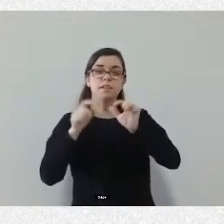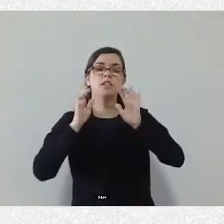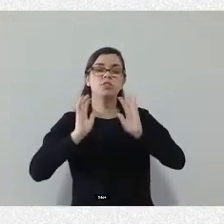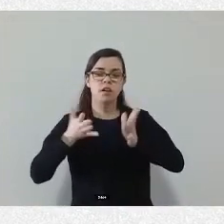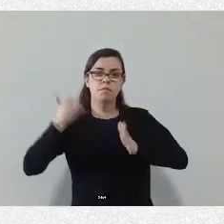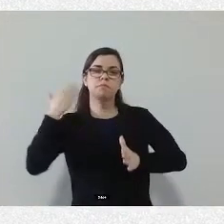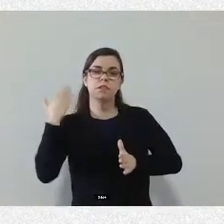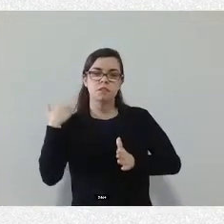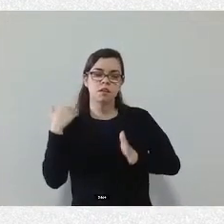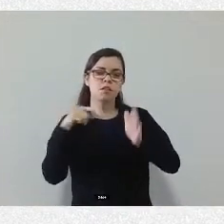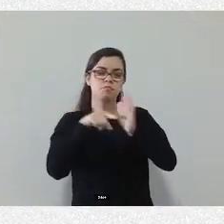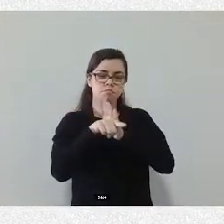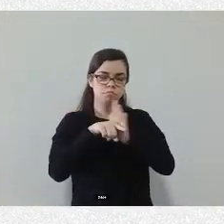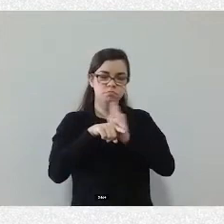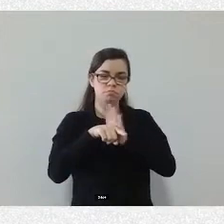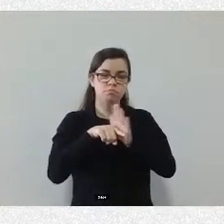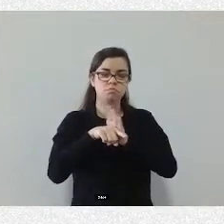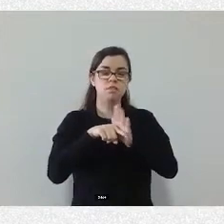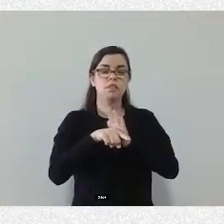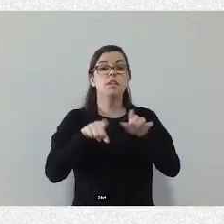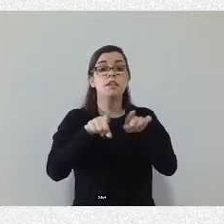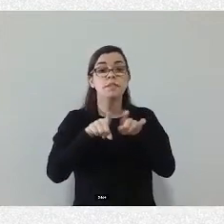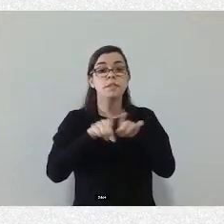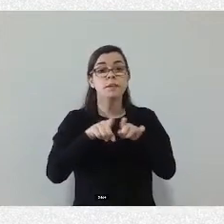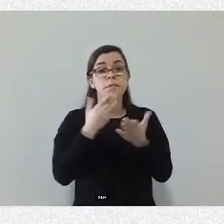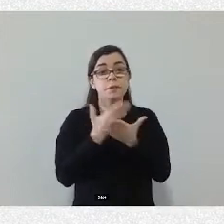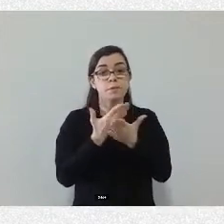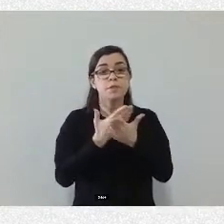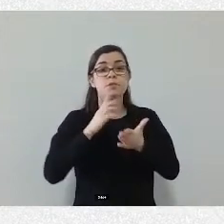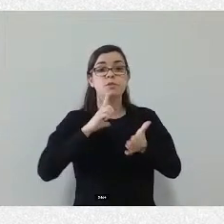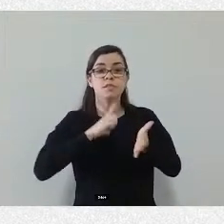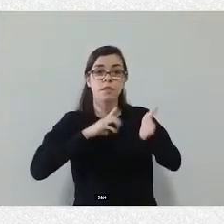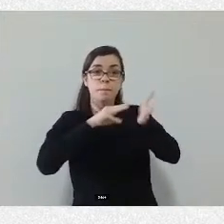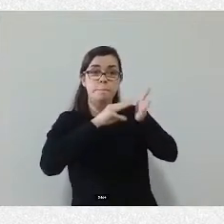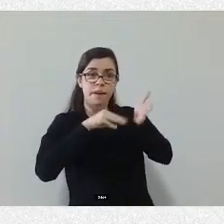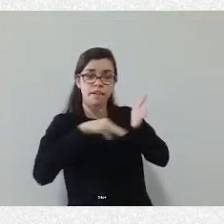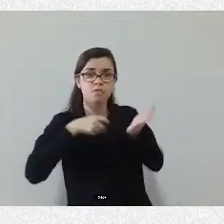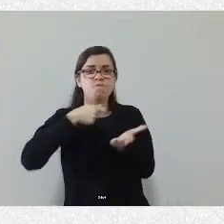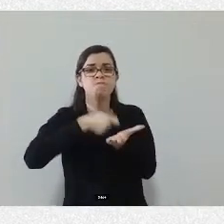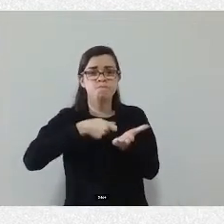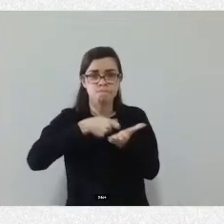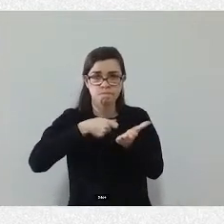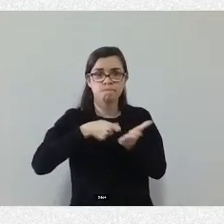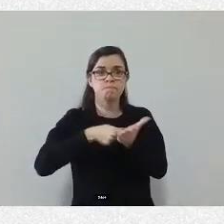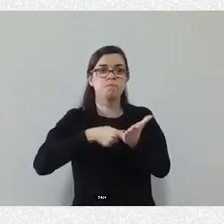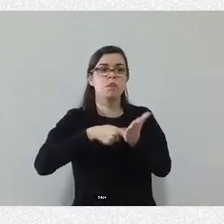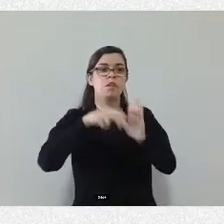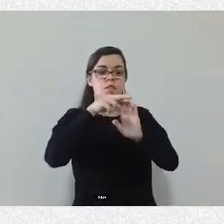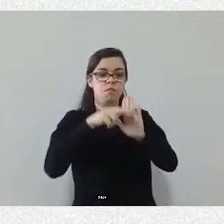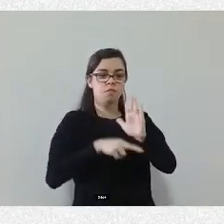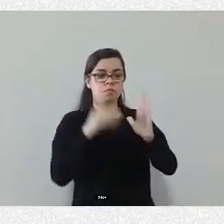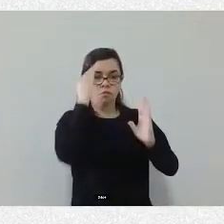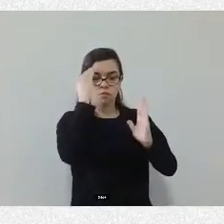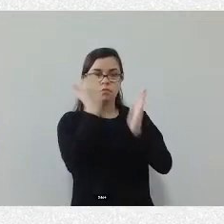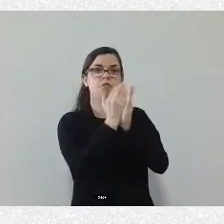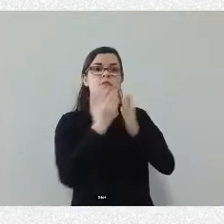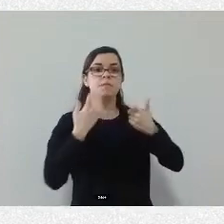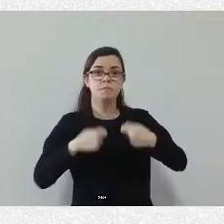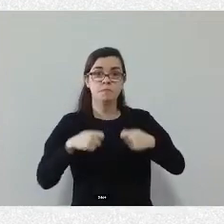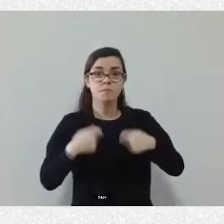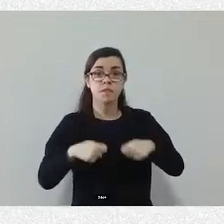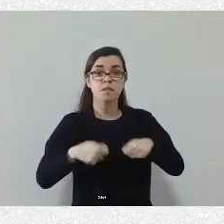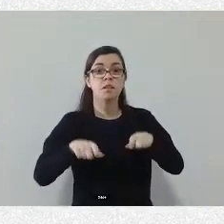costumam ter métodos bastante rigorosos e ter contextos de estudo da pesquisa que são